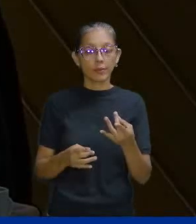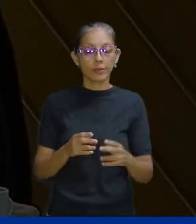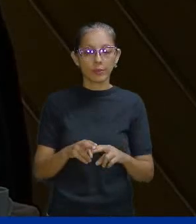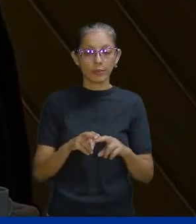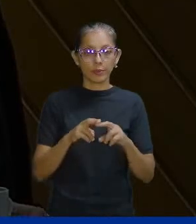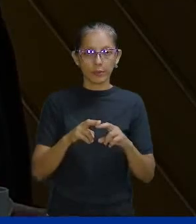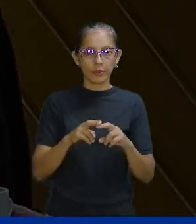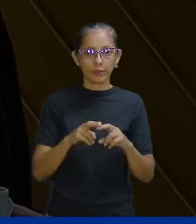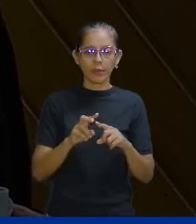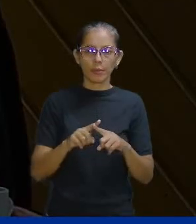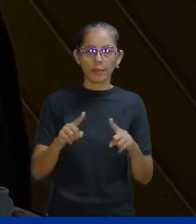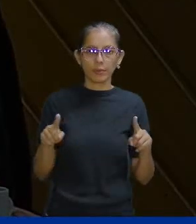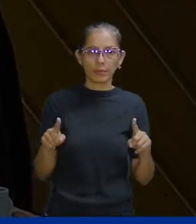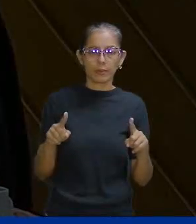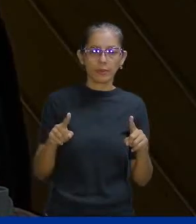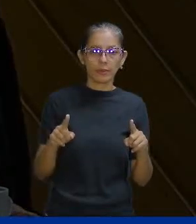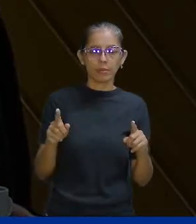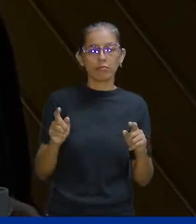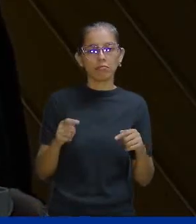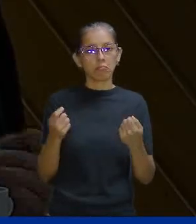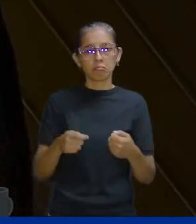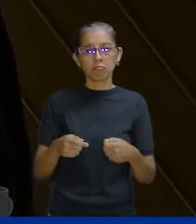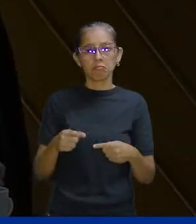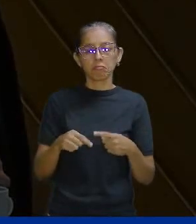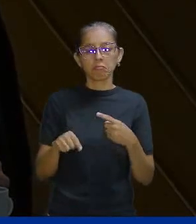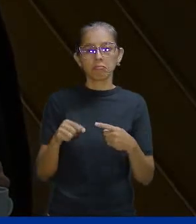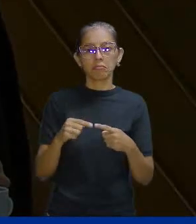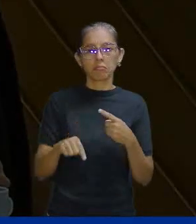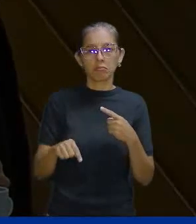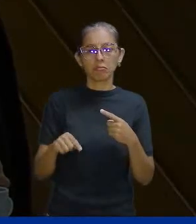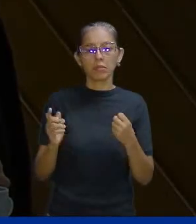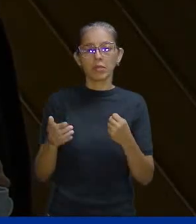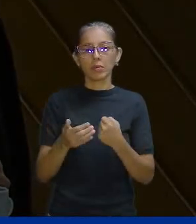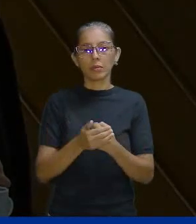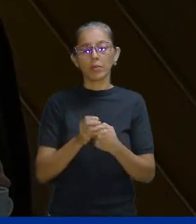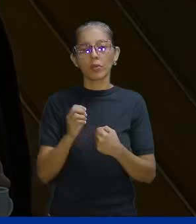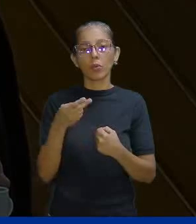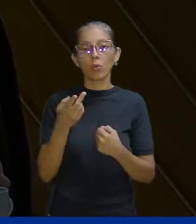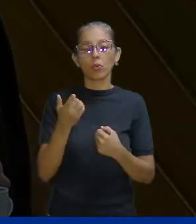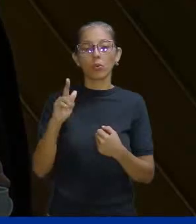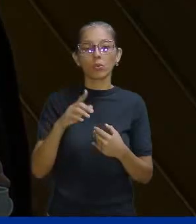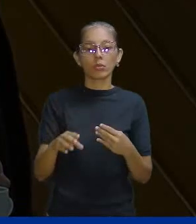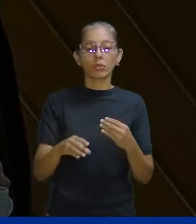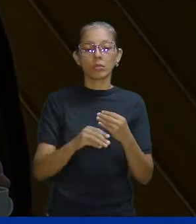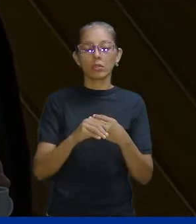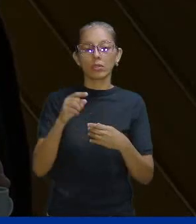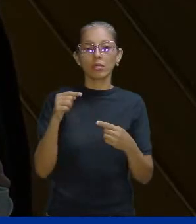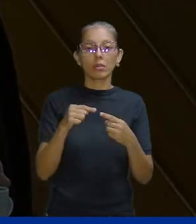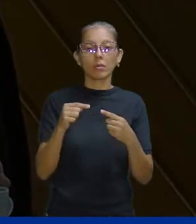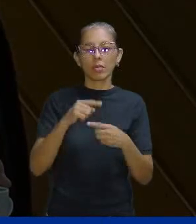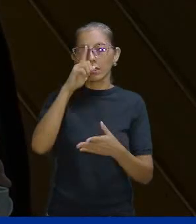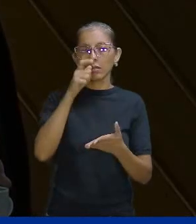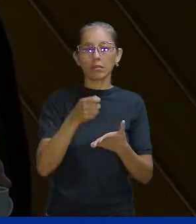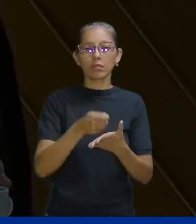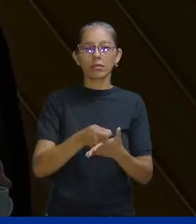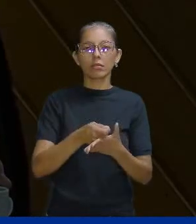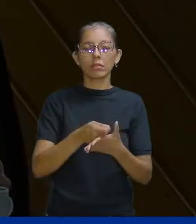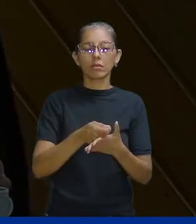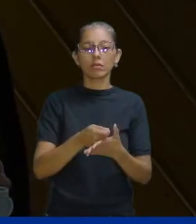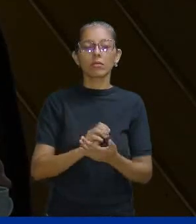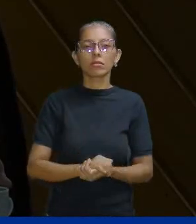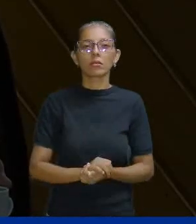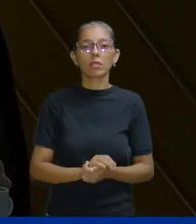esforço analítico para evidenciar omissão ou questão relevante desconsiderada na decisão, e limita-se a justificar